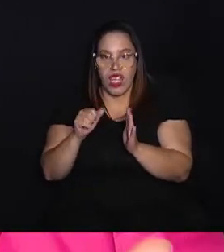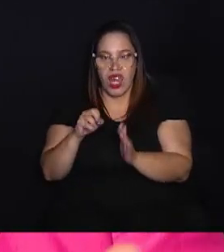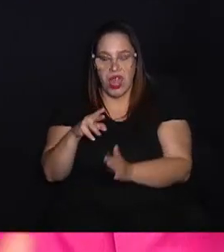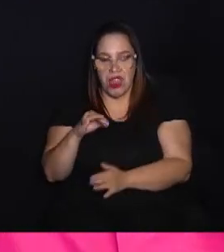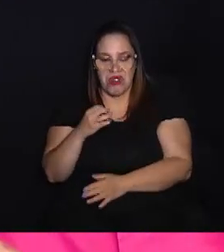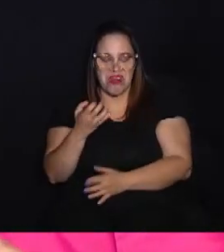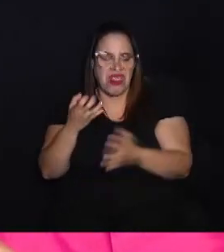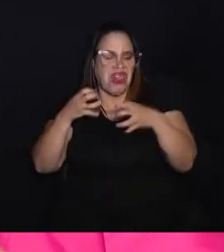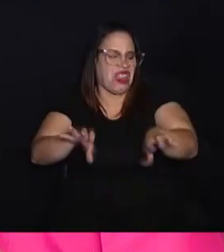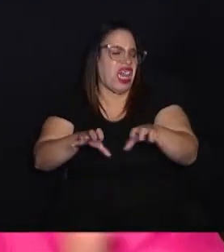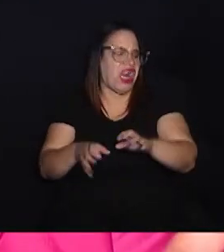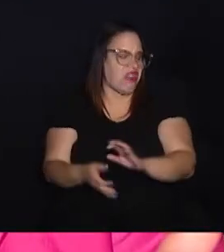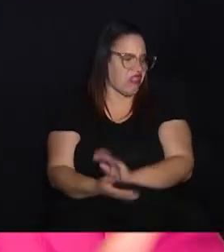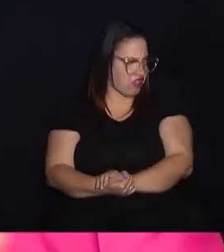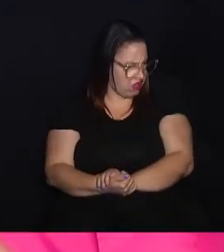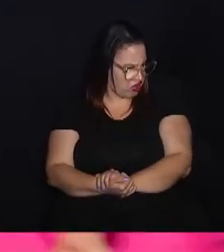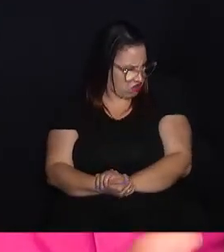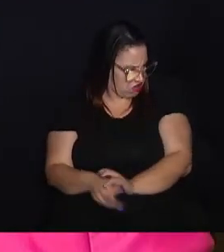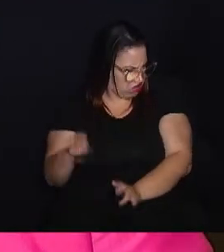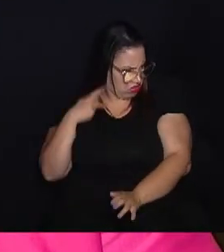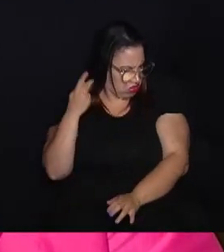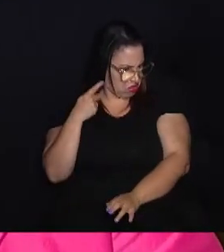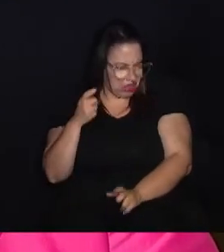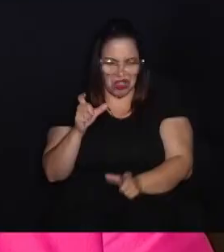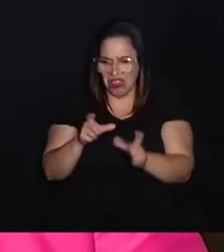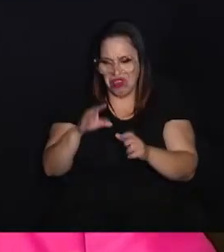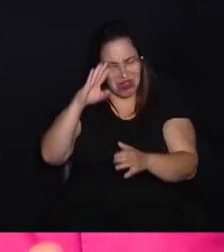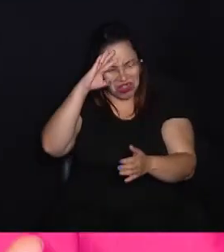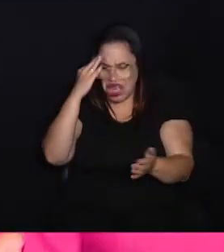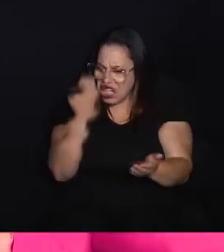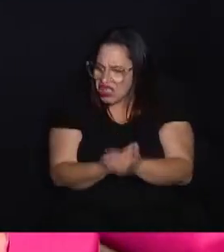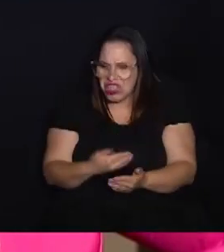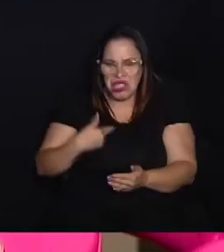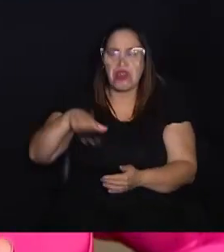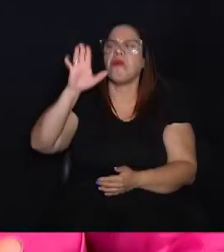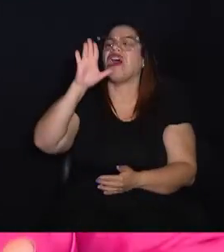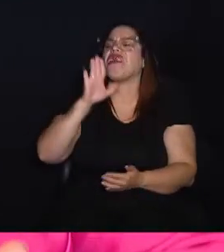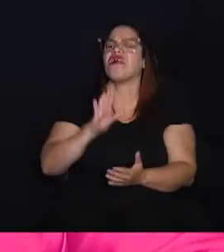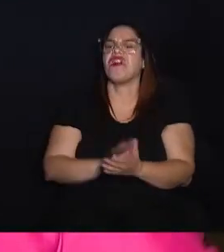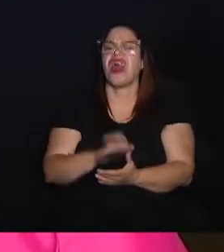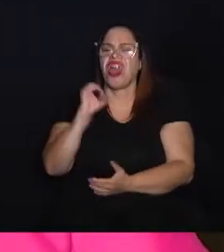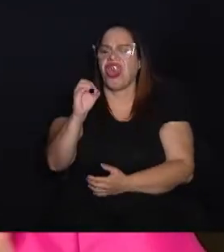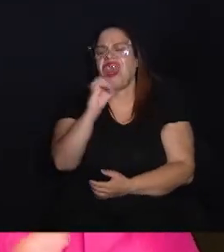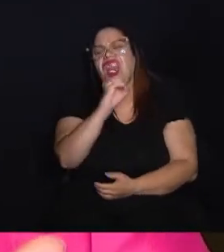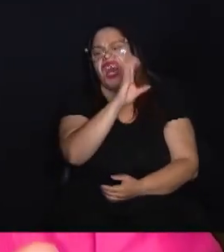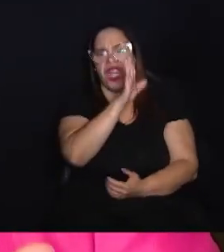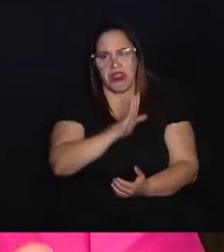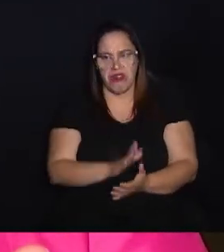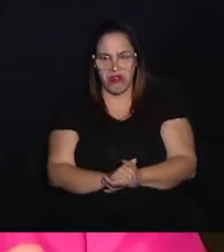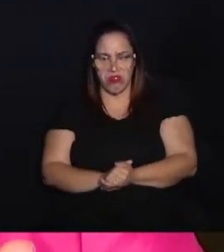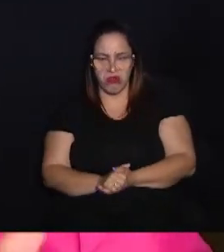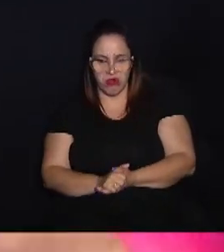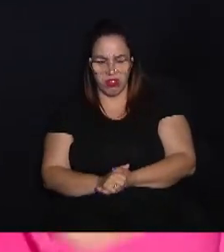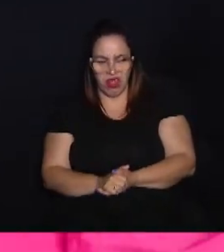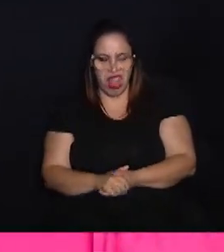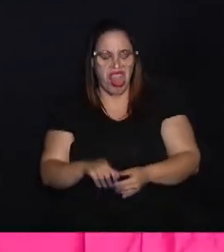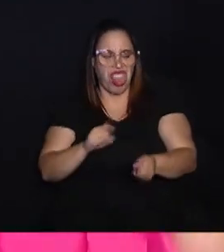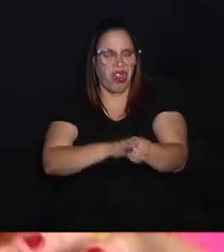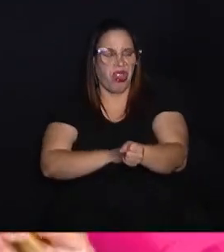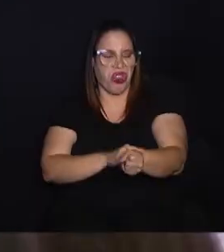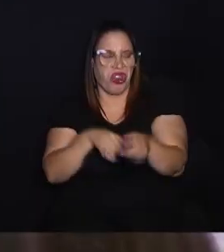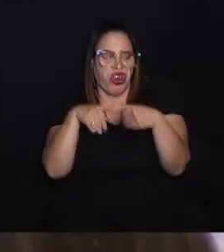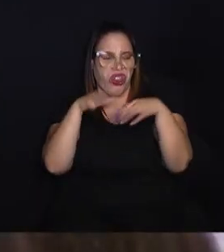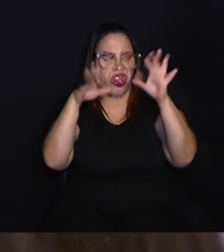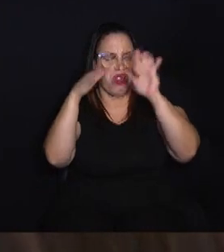Não quero, a classe política, ninguém tem crença na classe política, então ele vai lá e põe 0, 0, 0, 0, então ele vai revoltado, né, para